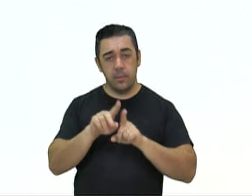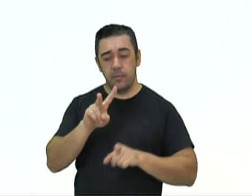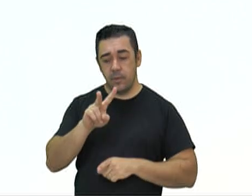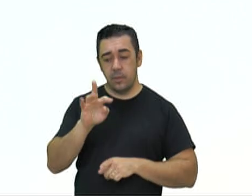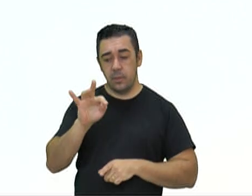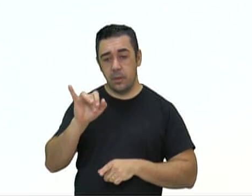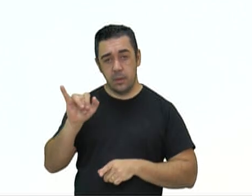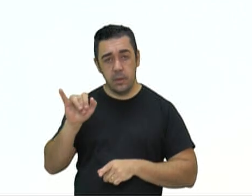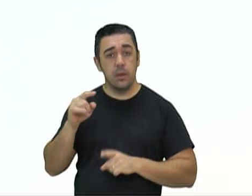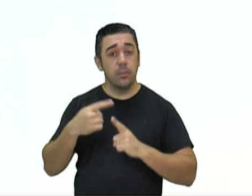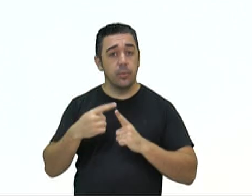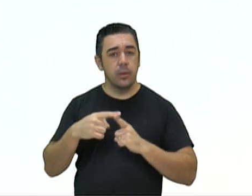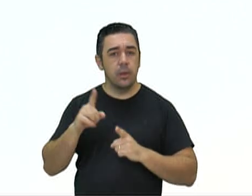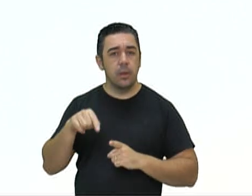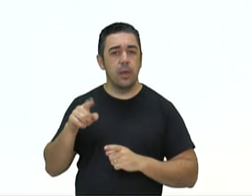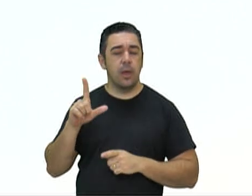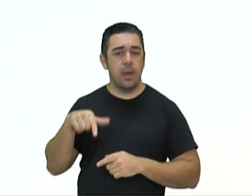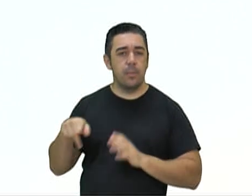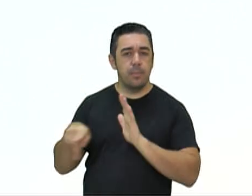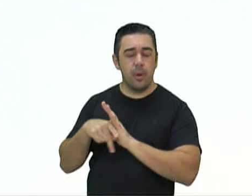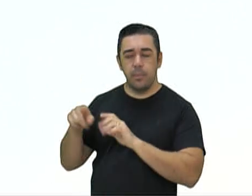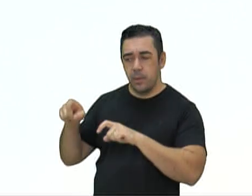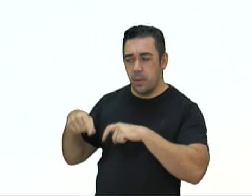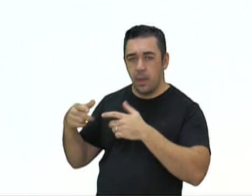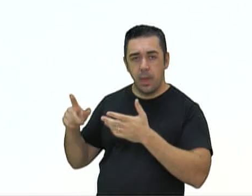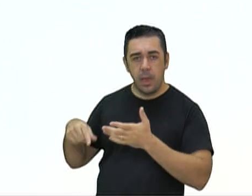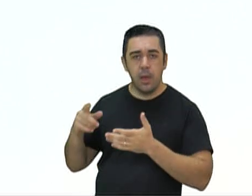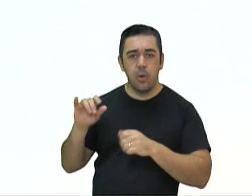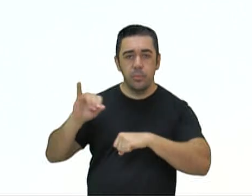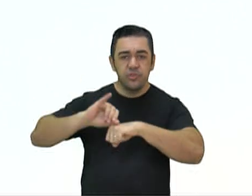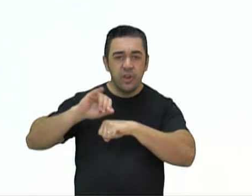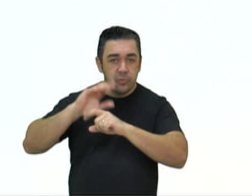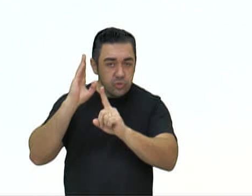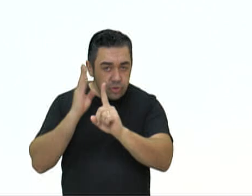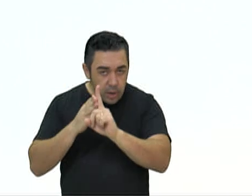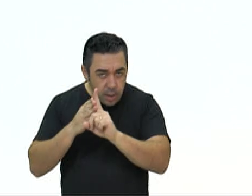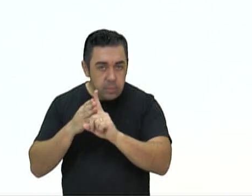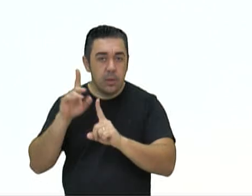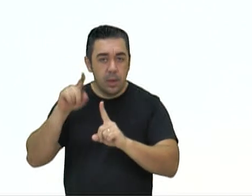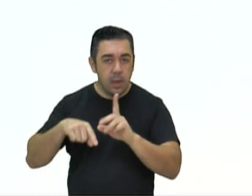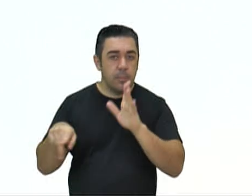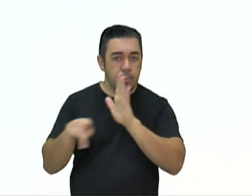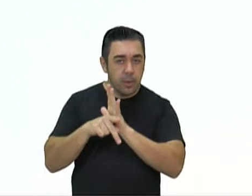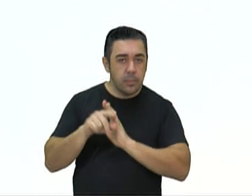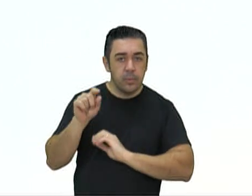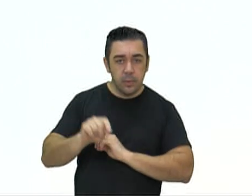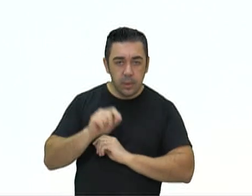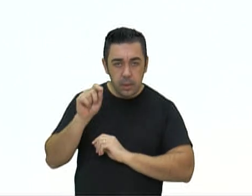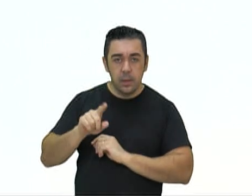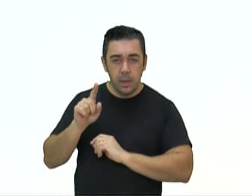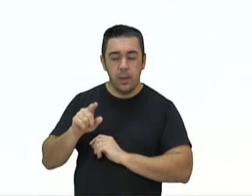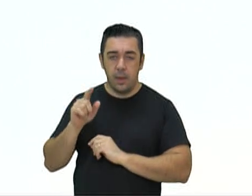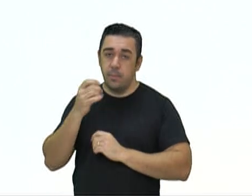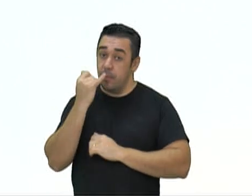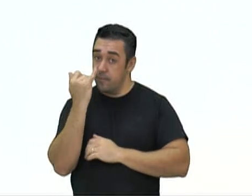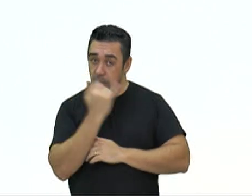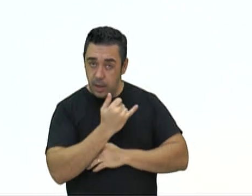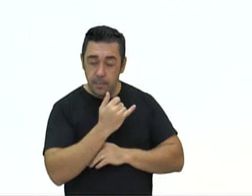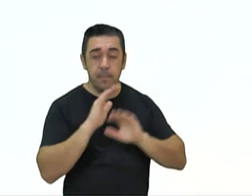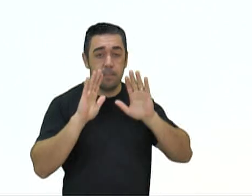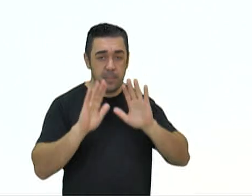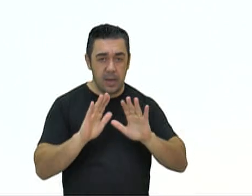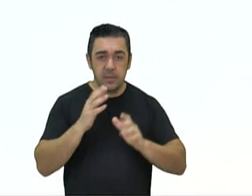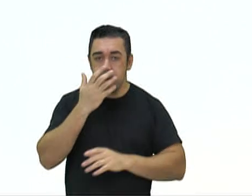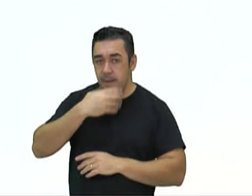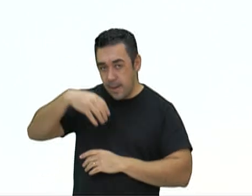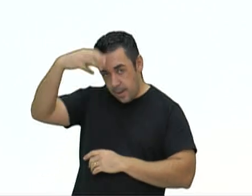todas estas terras pertencem ao Marquês de Carabás é o objeto direto que representa o que é para dizer. Já